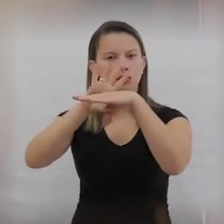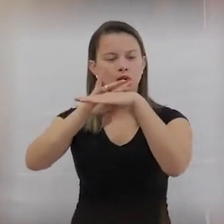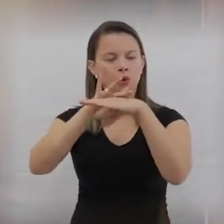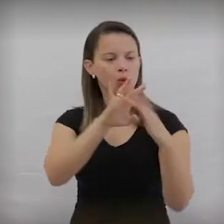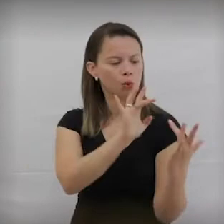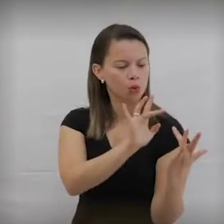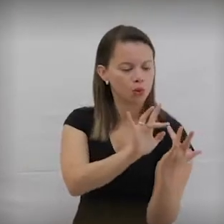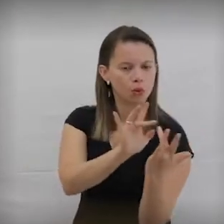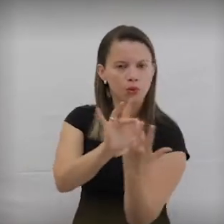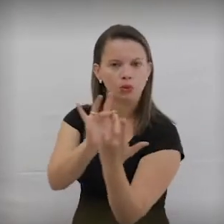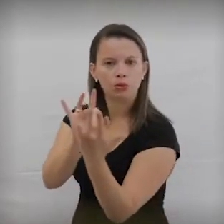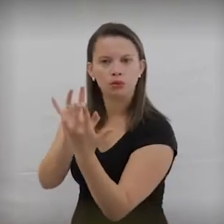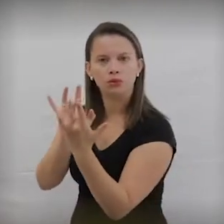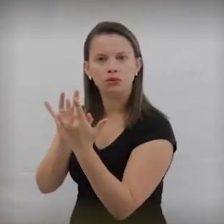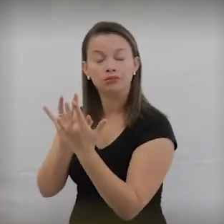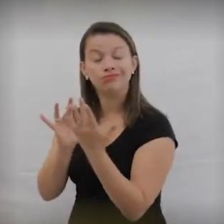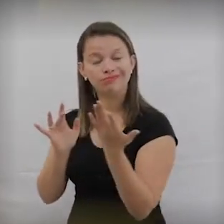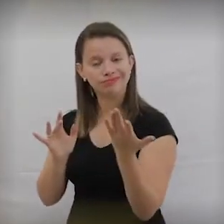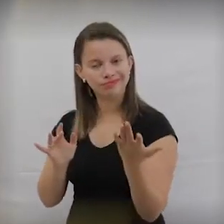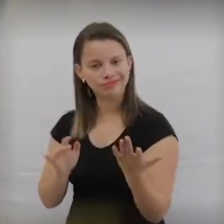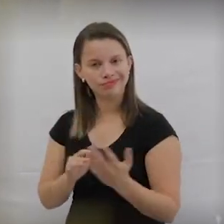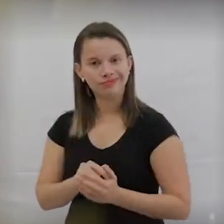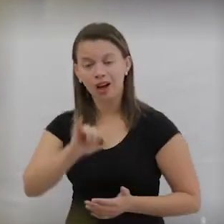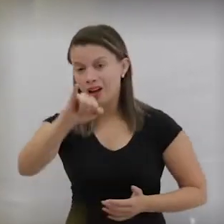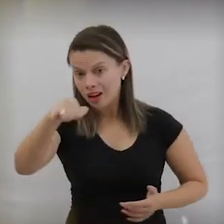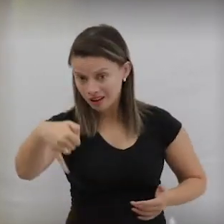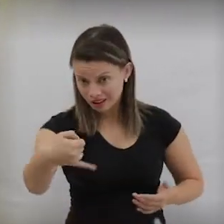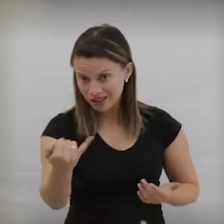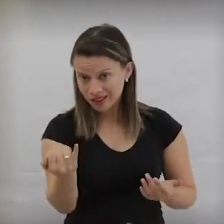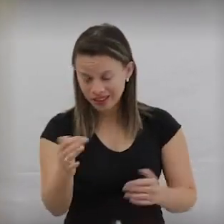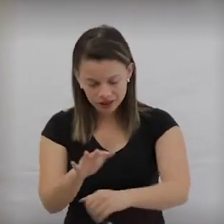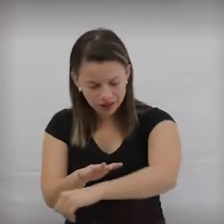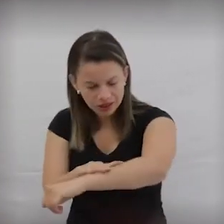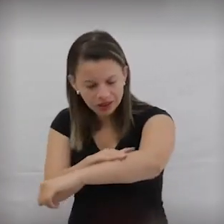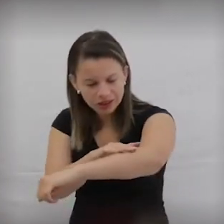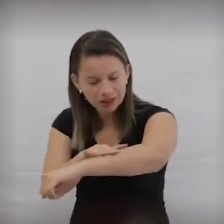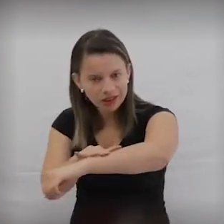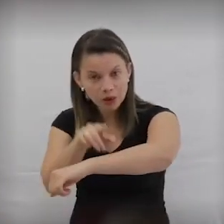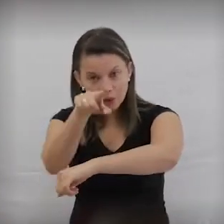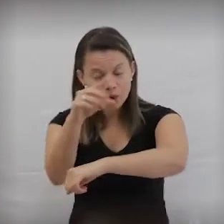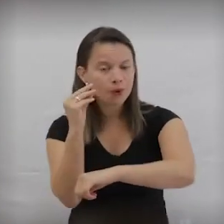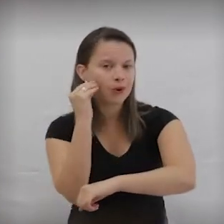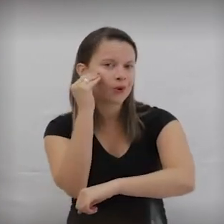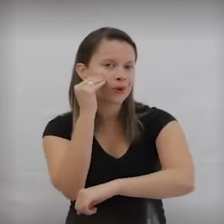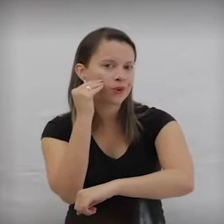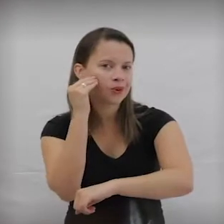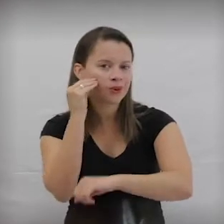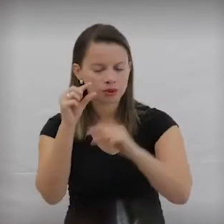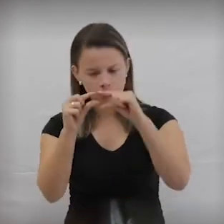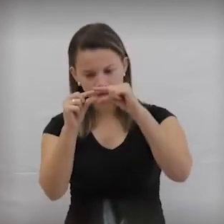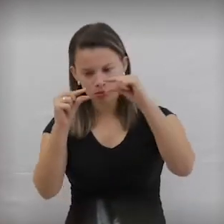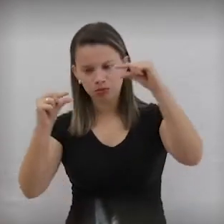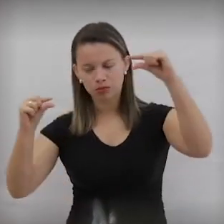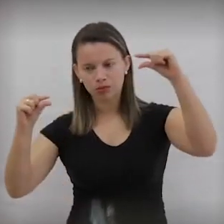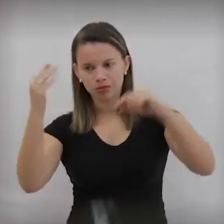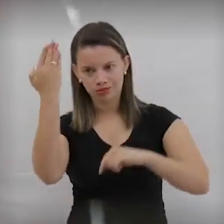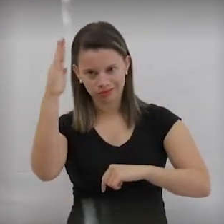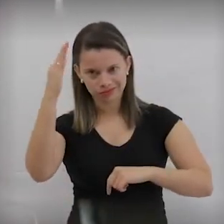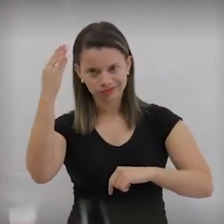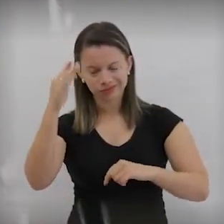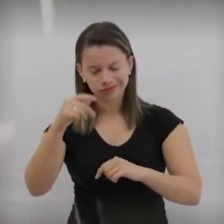contato. Aproveita que nós trabalhamos a pele, experimenta pegar um bambuzinho